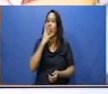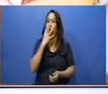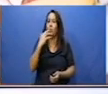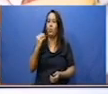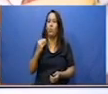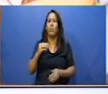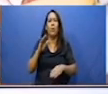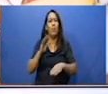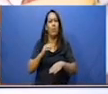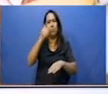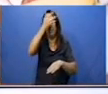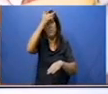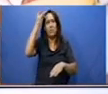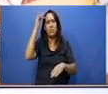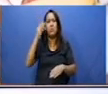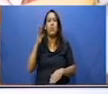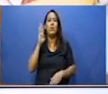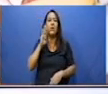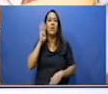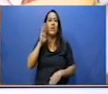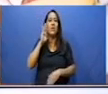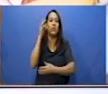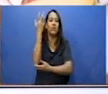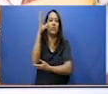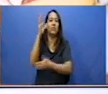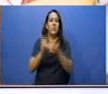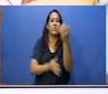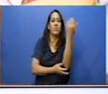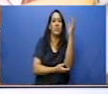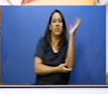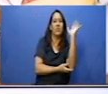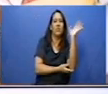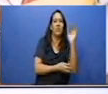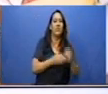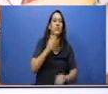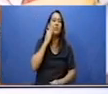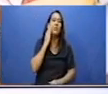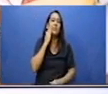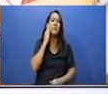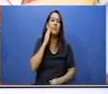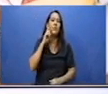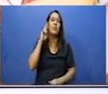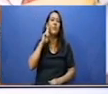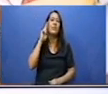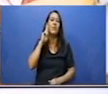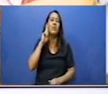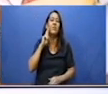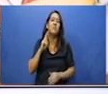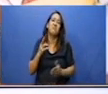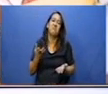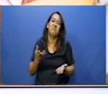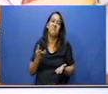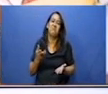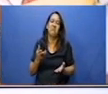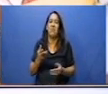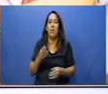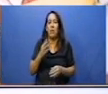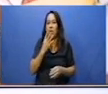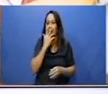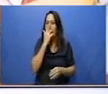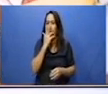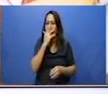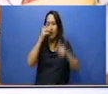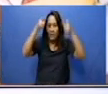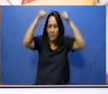pessoa mais legal da floresta. Embora suas bochechas rosadas estivessem da mesma cor que seu famoso